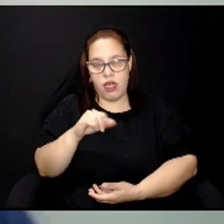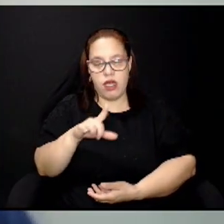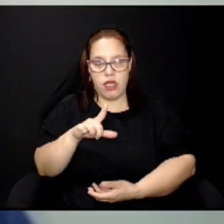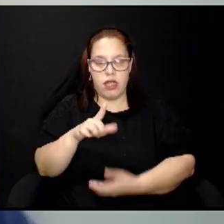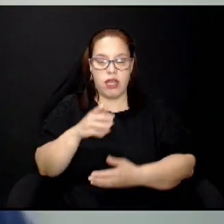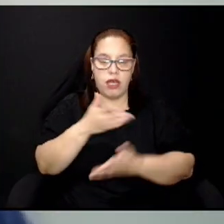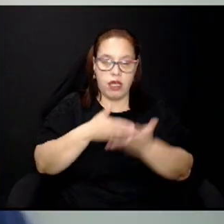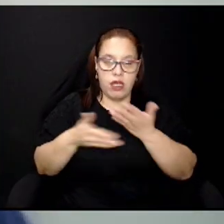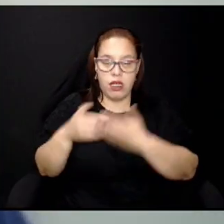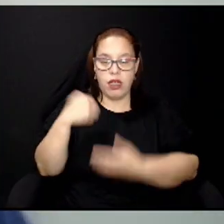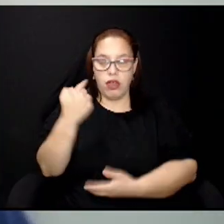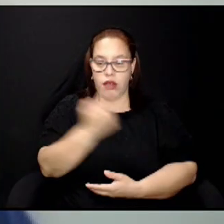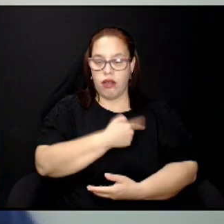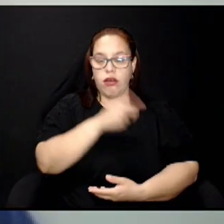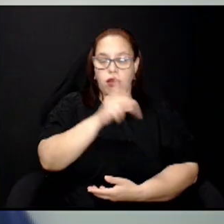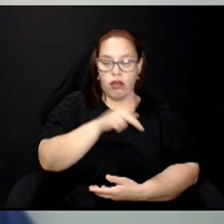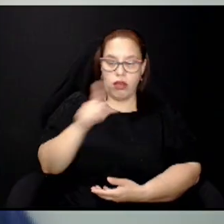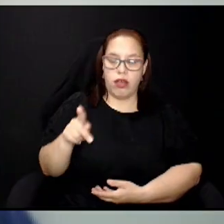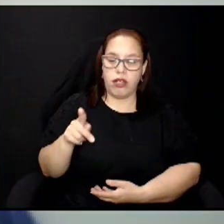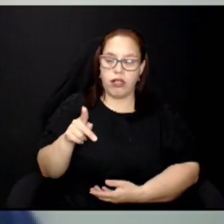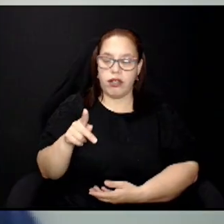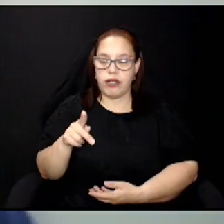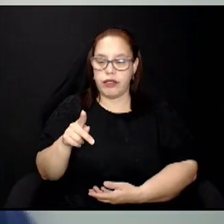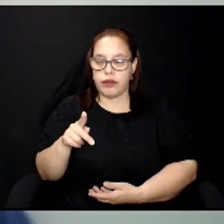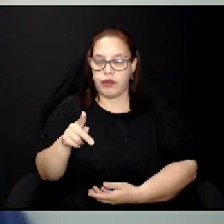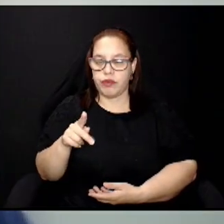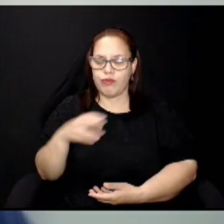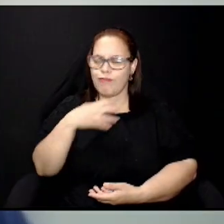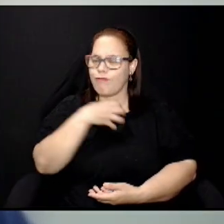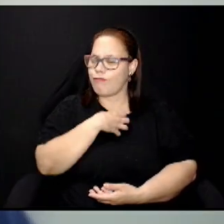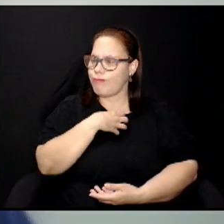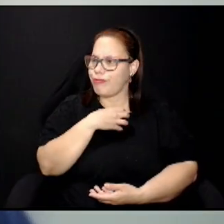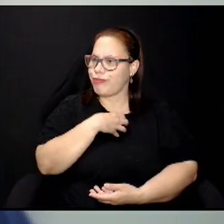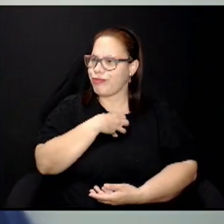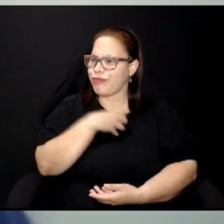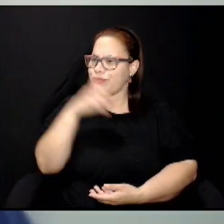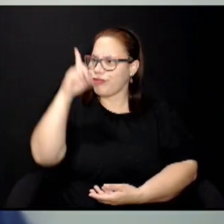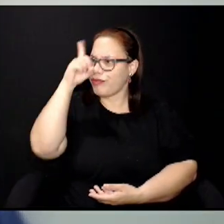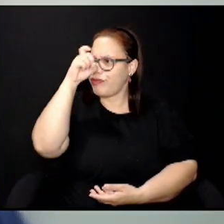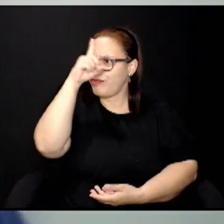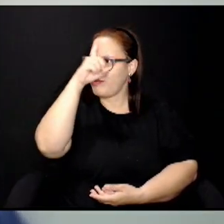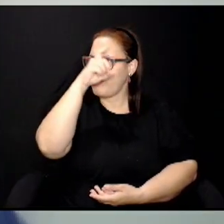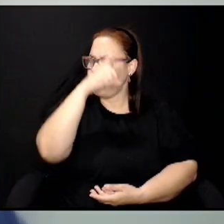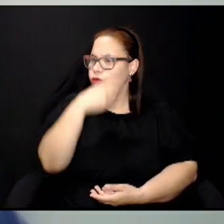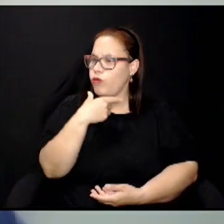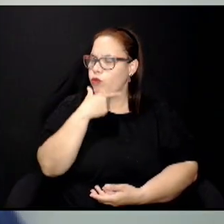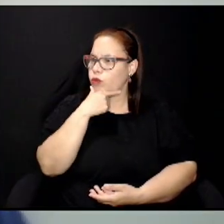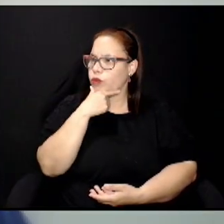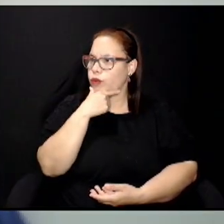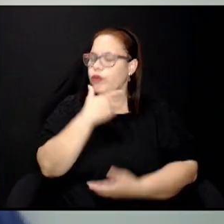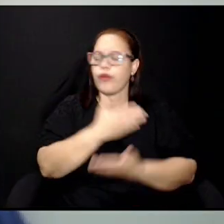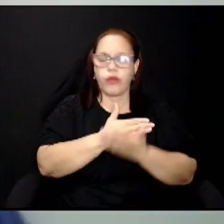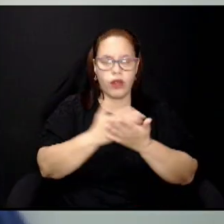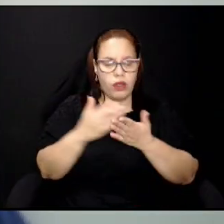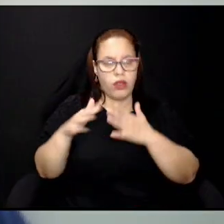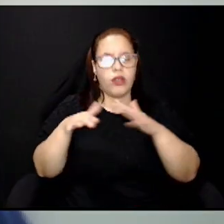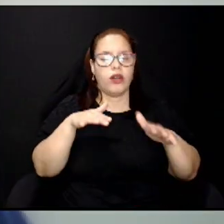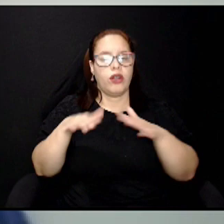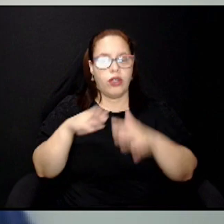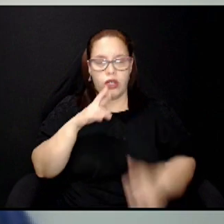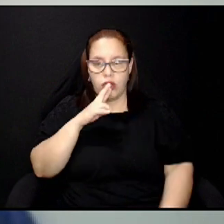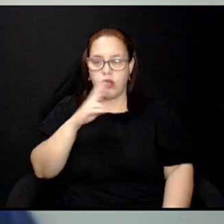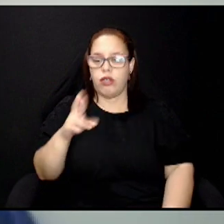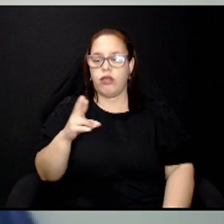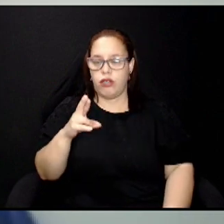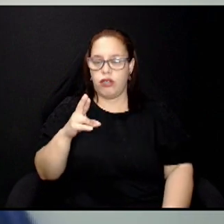nós, professores, sentimos essa dificuldade. Então, a partir desse momento, a gente resolveu começar